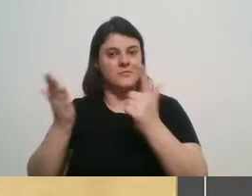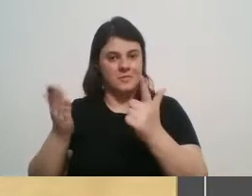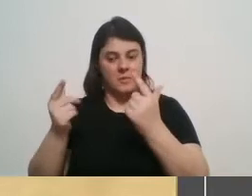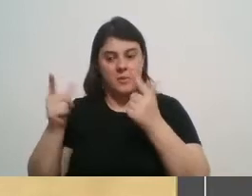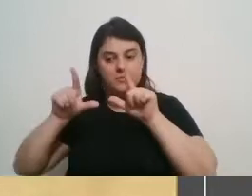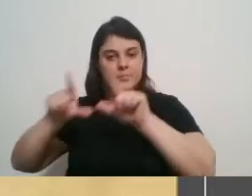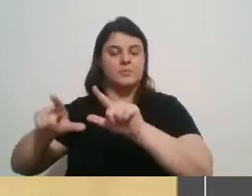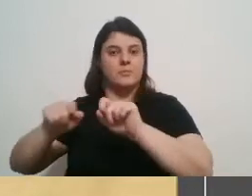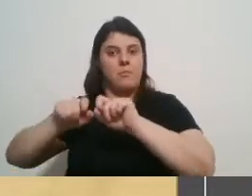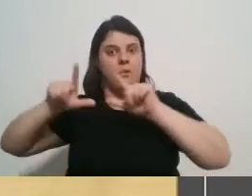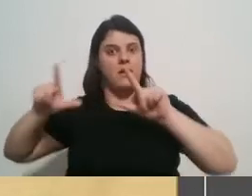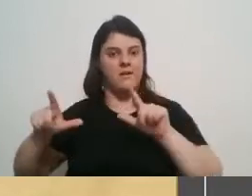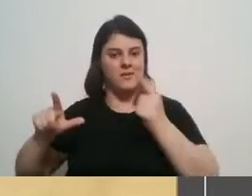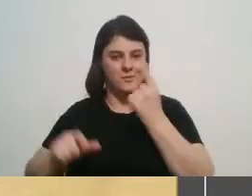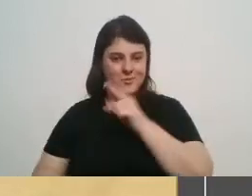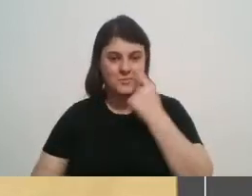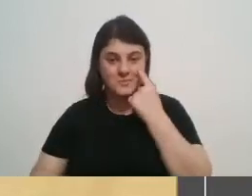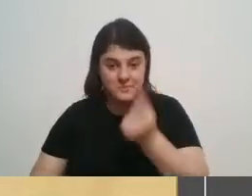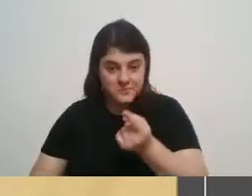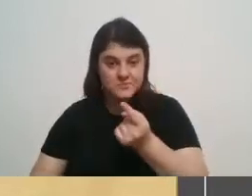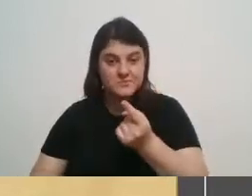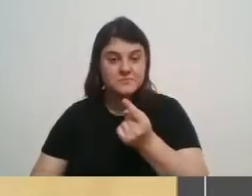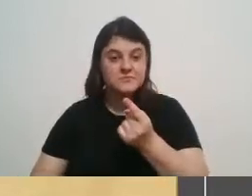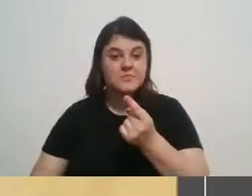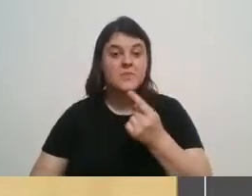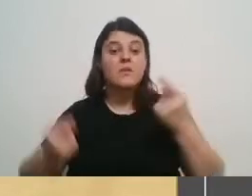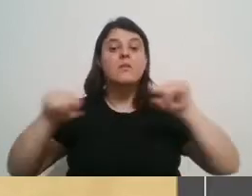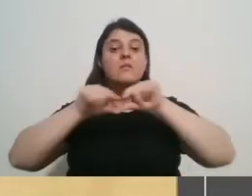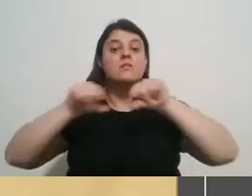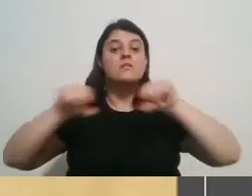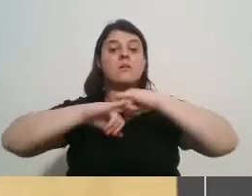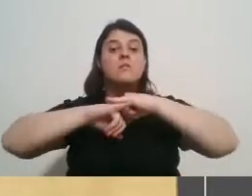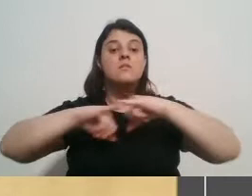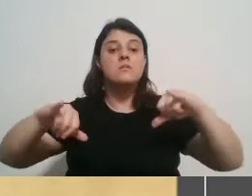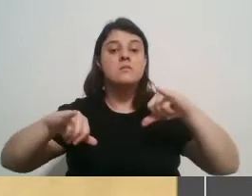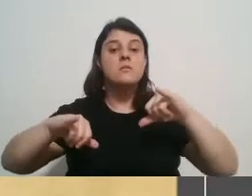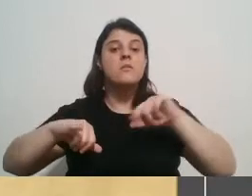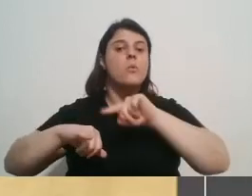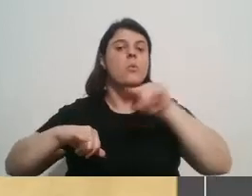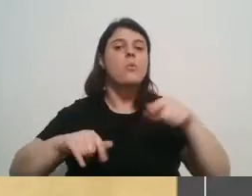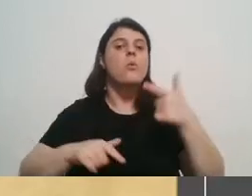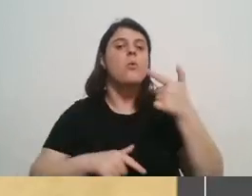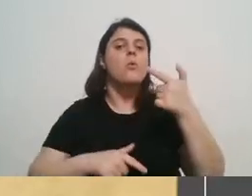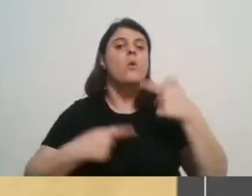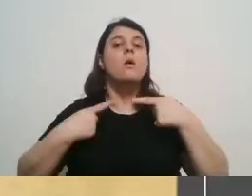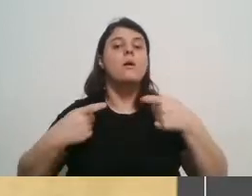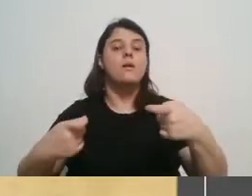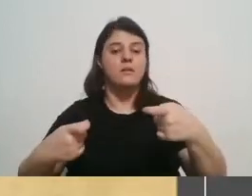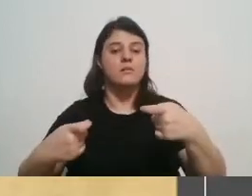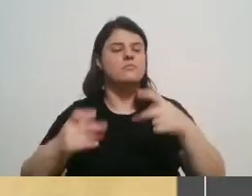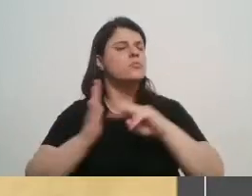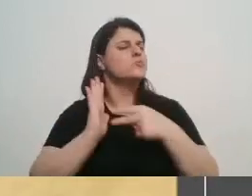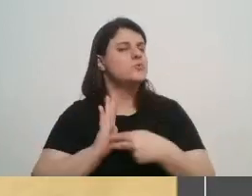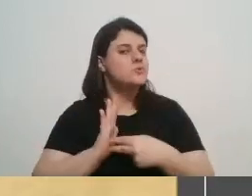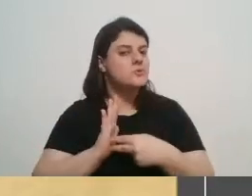redimensionamento das balas, e olha a manchete do jornal do dia, né? Essas balas saíram de armas de guerra, ou seja,